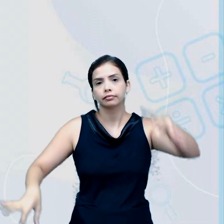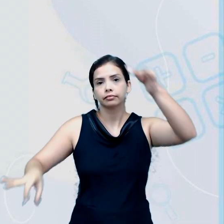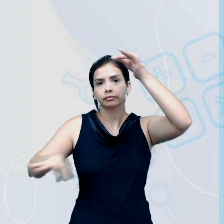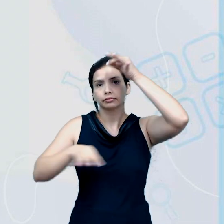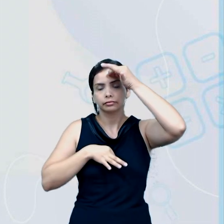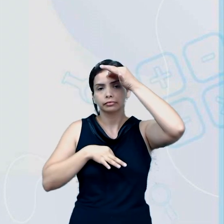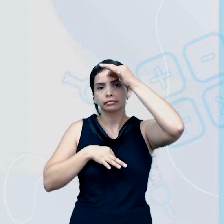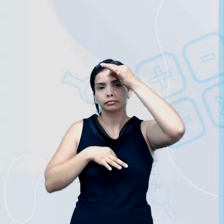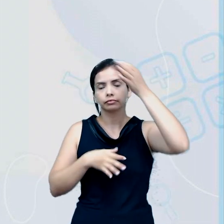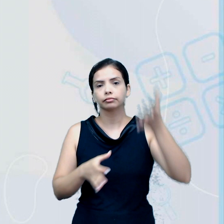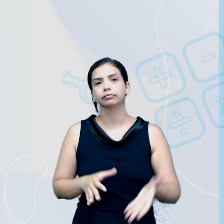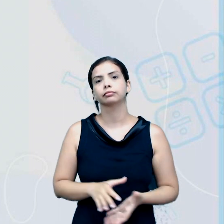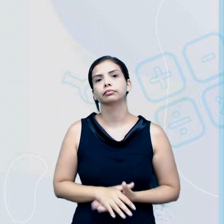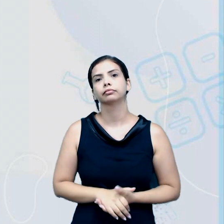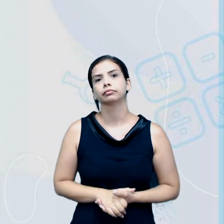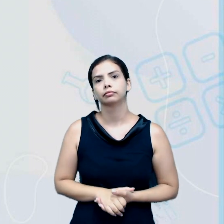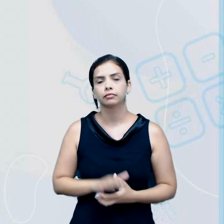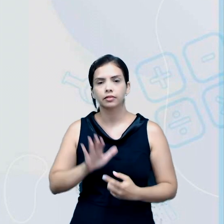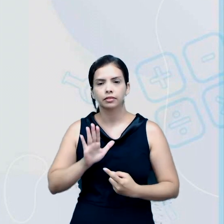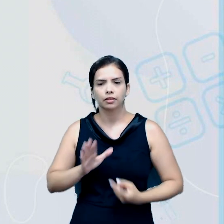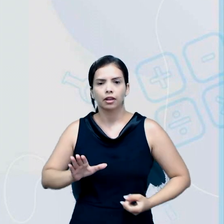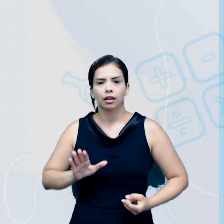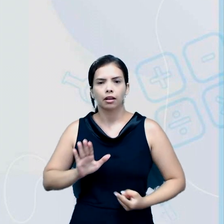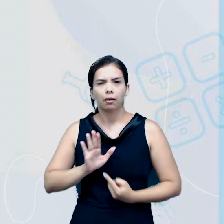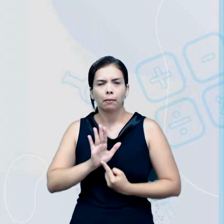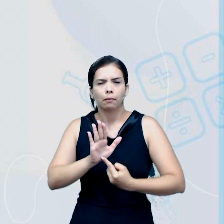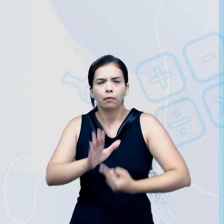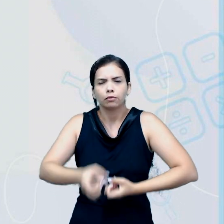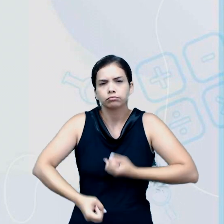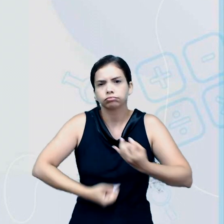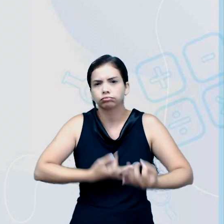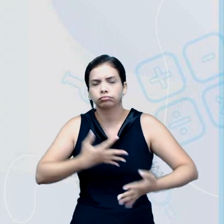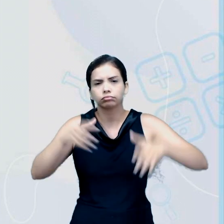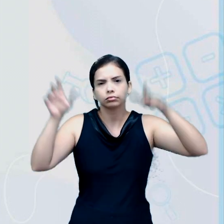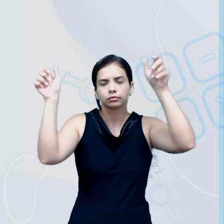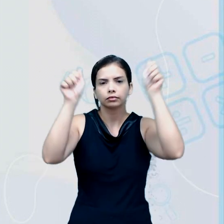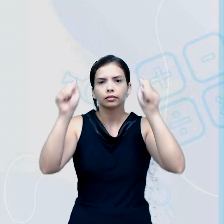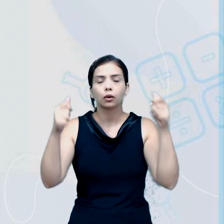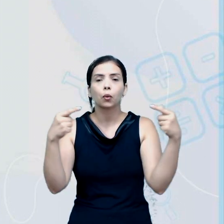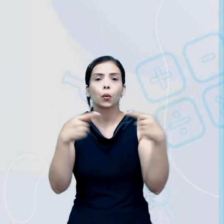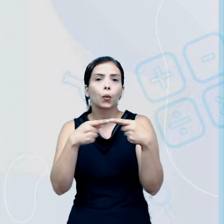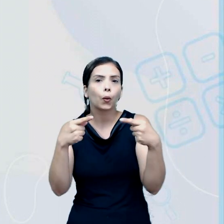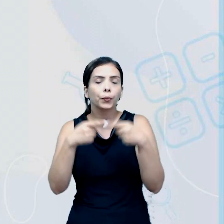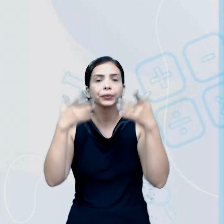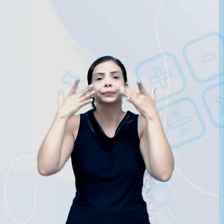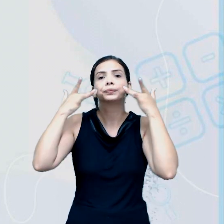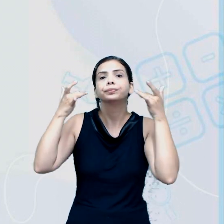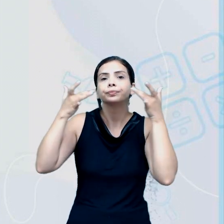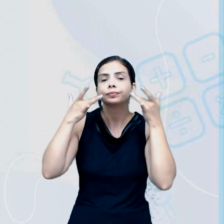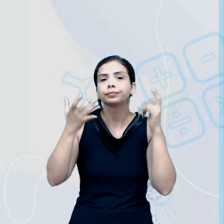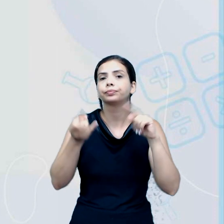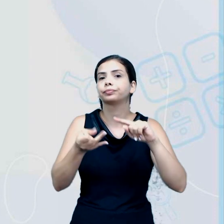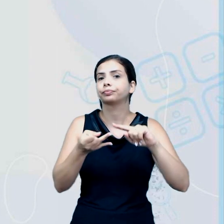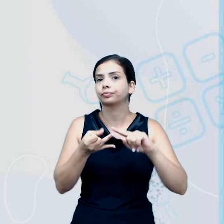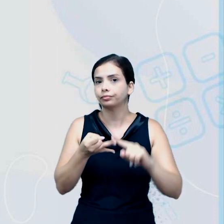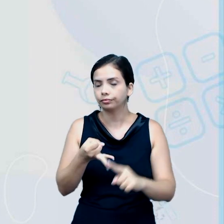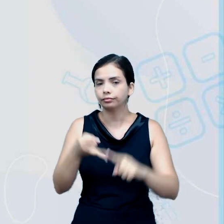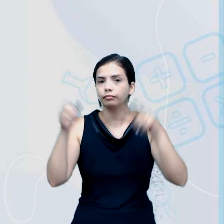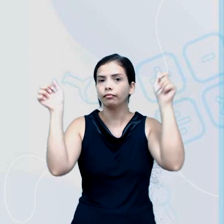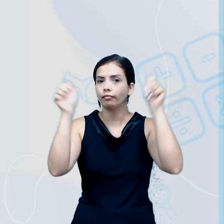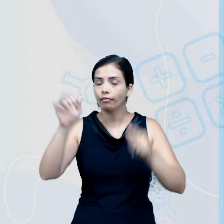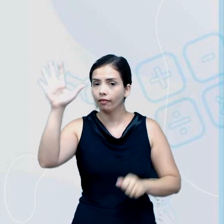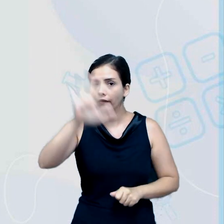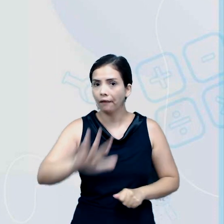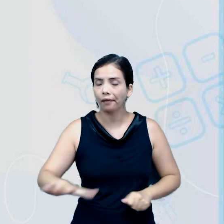performance é uma manifestação artística que vai combinar elementos do teatro das artes